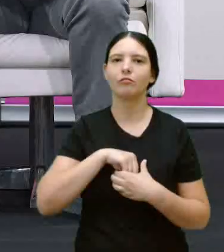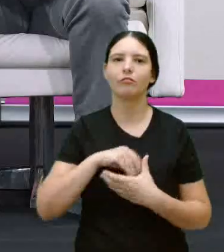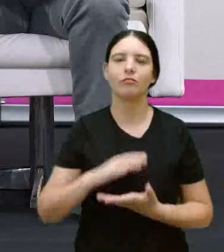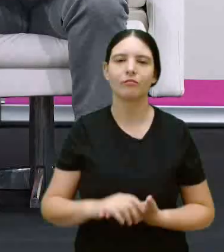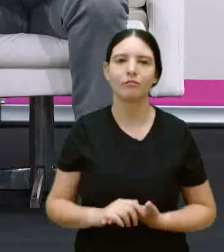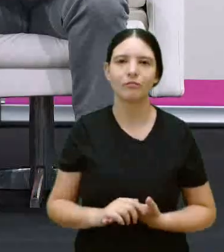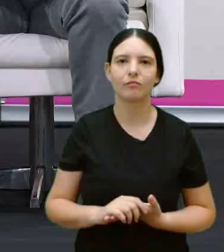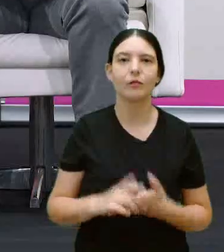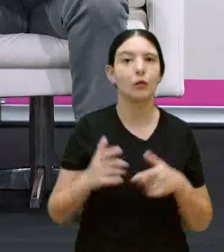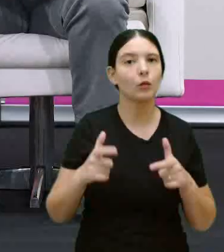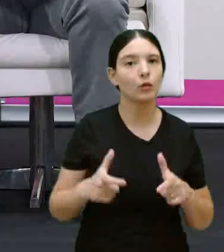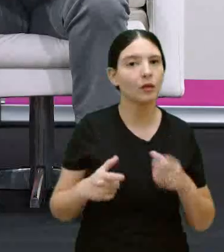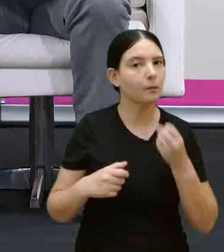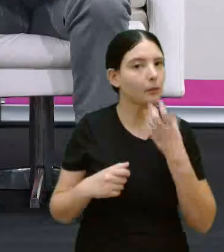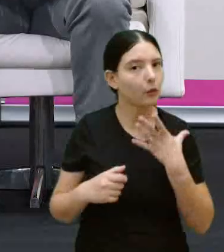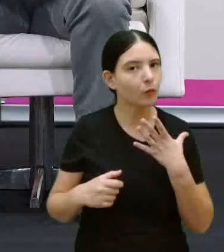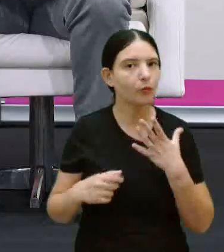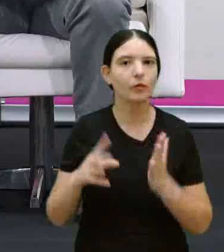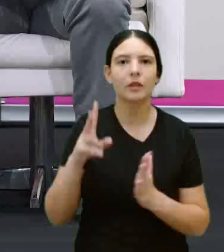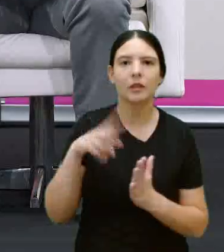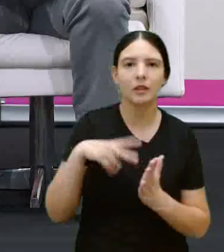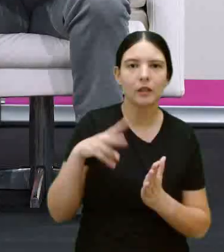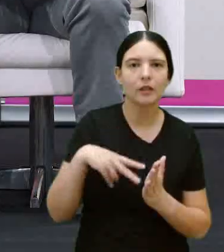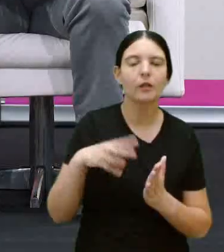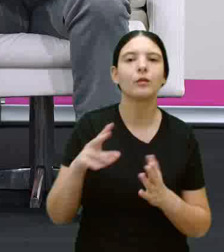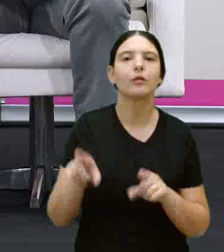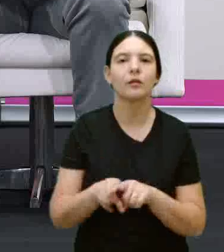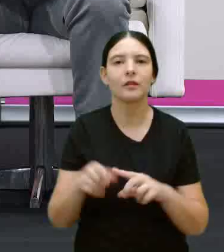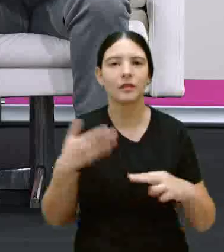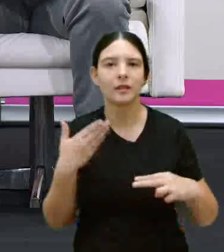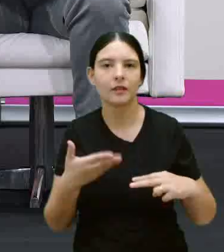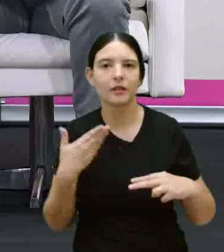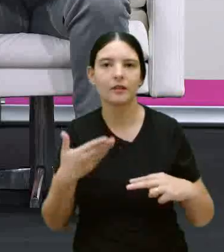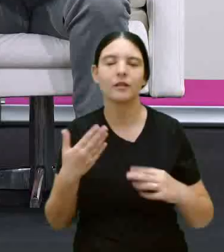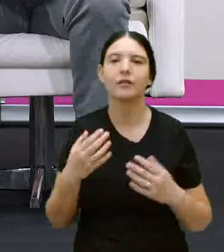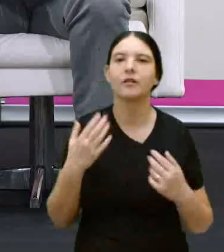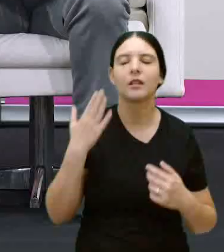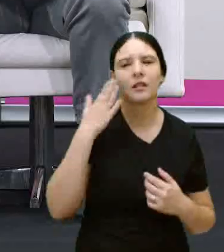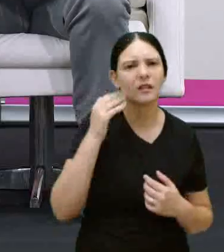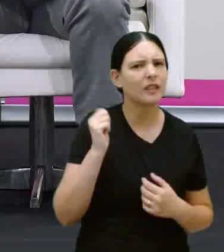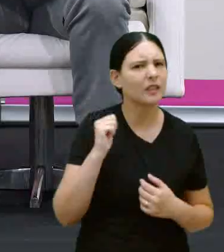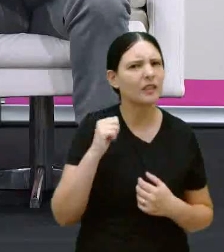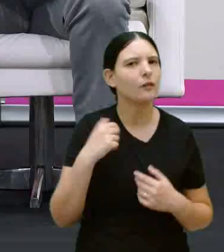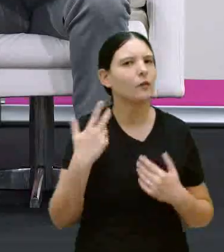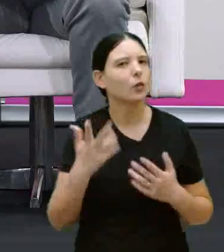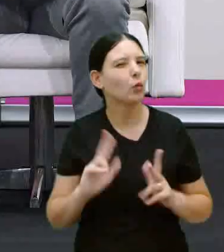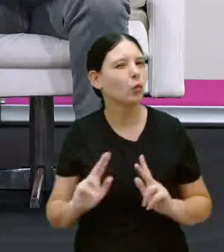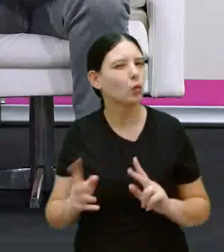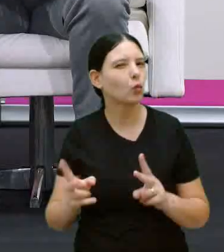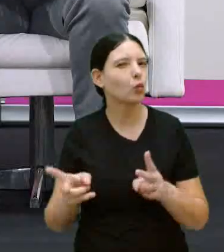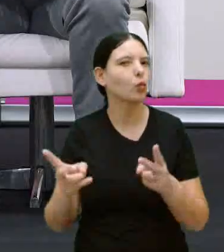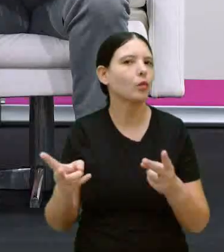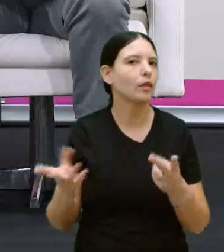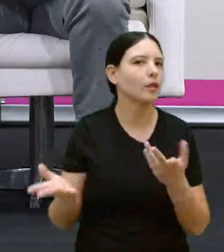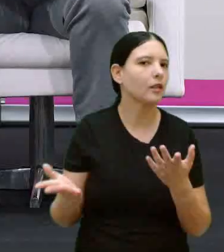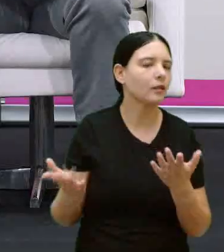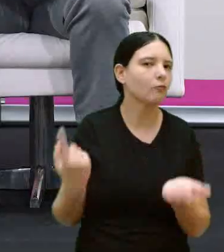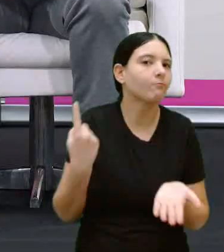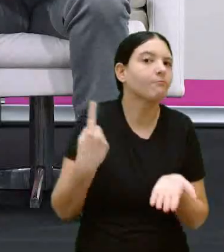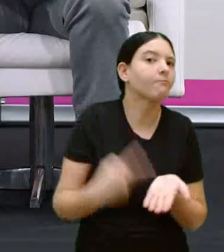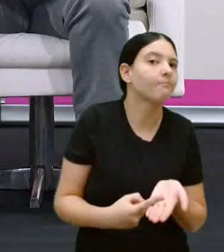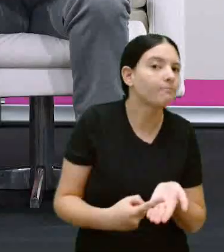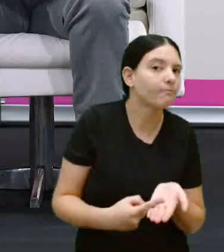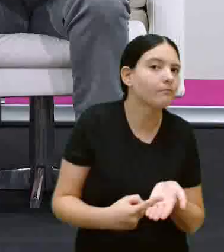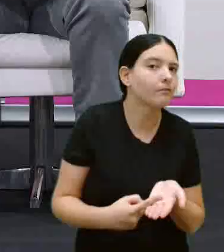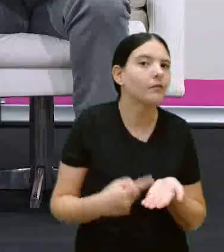local, leituras, um bom set terapêutico para saber, eu vou manter esse compromisso se ele me